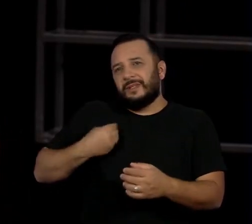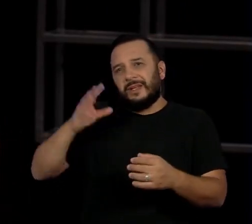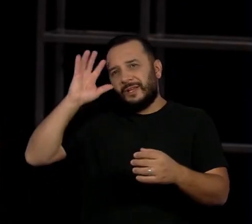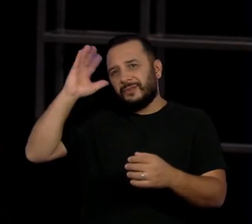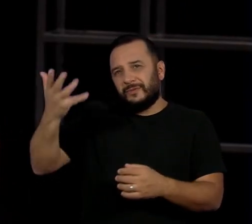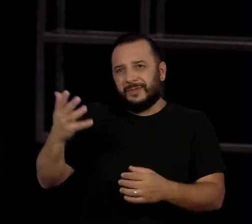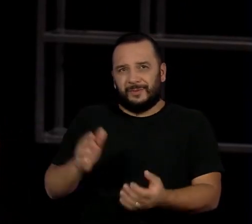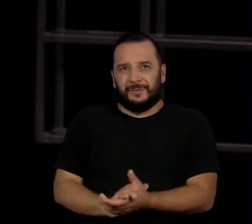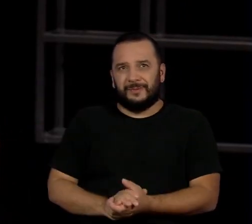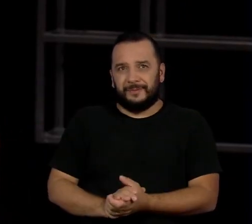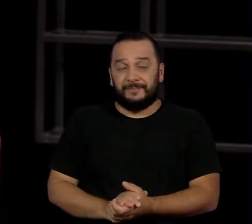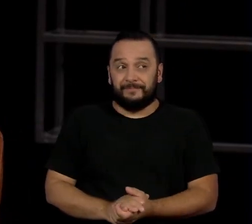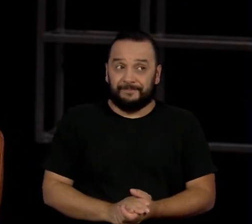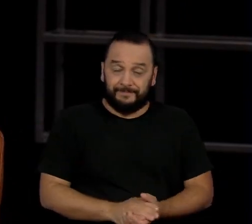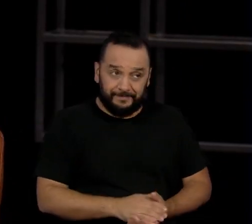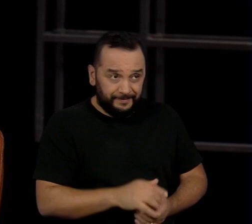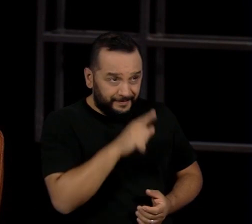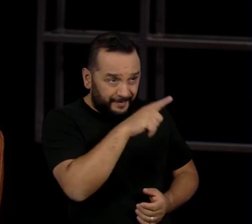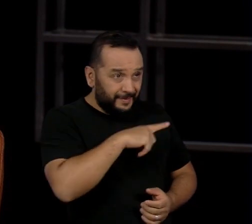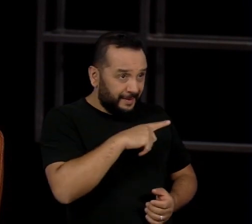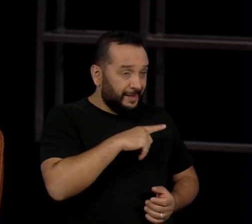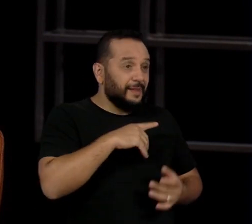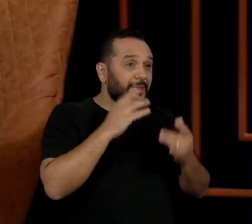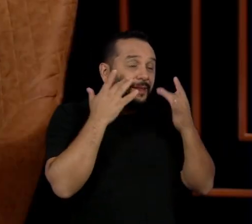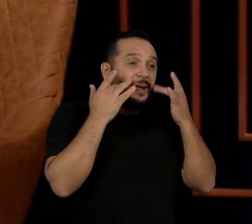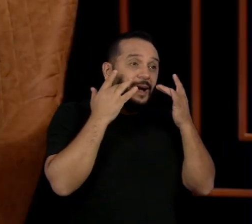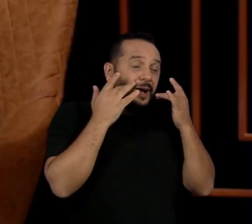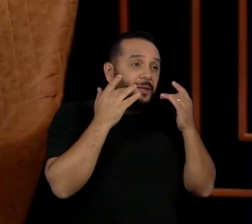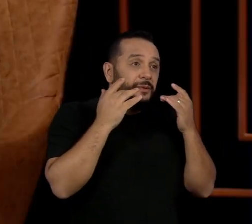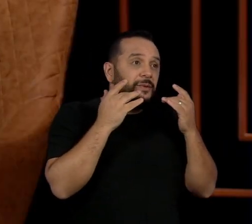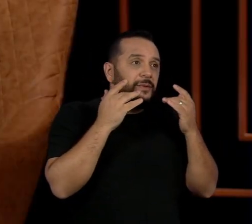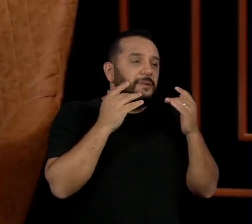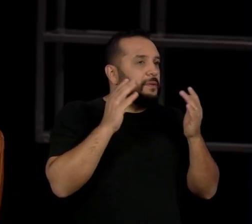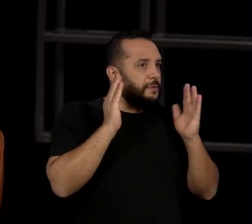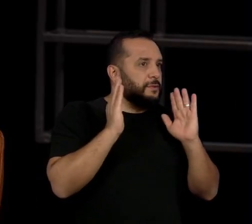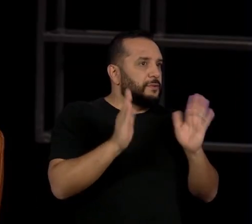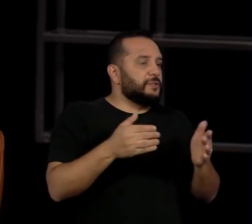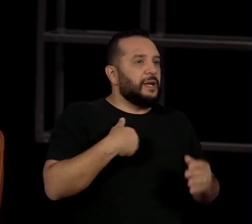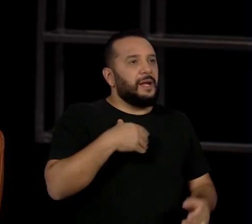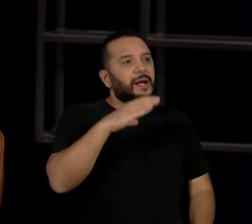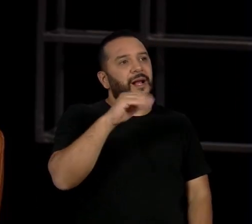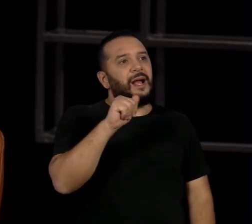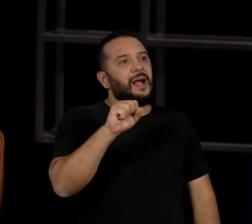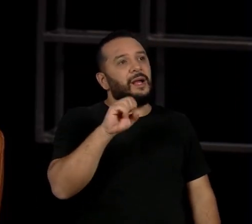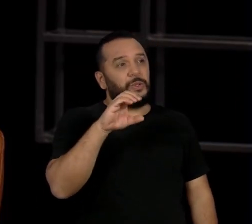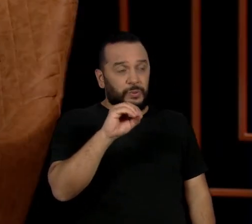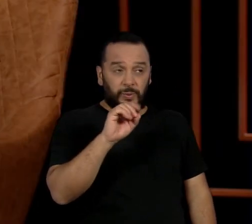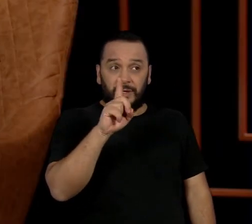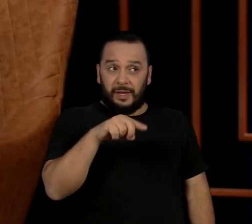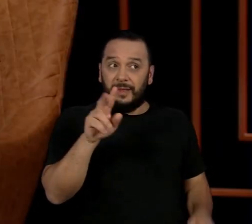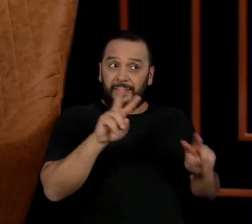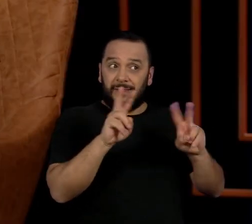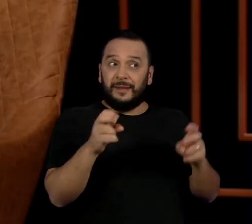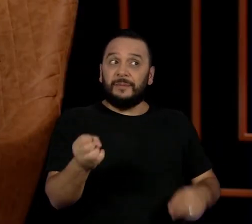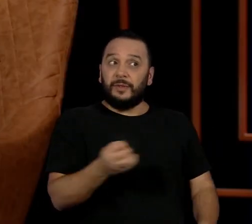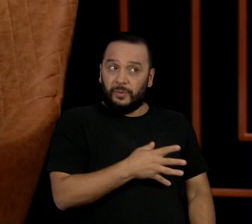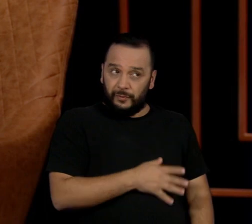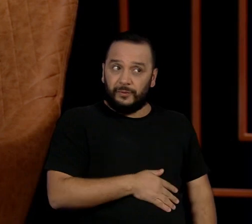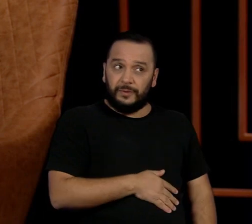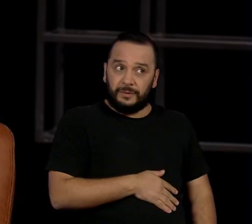Bom, Otávio, atualmente você está em cartaz com a peça O Caso, né? Que trata de um tema bem contemporâneo.